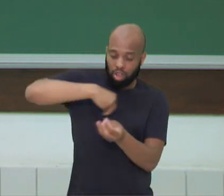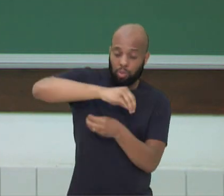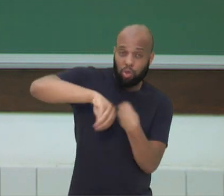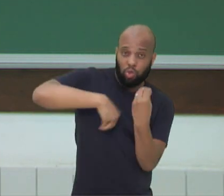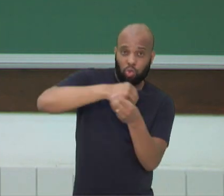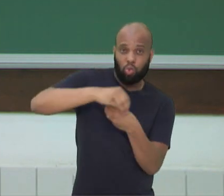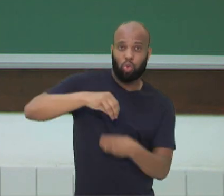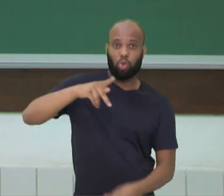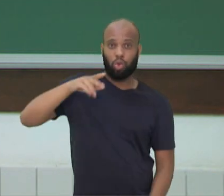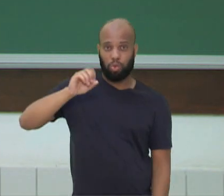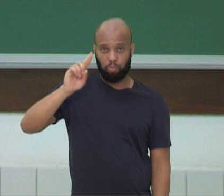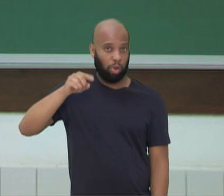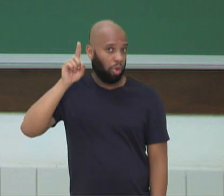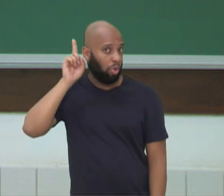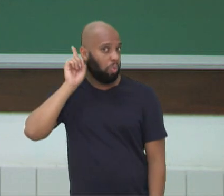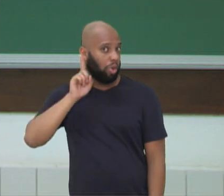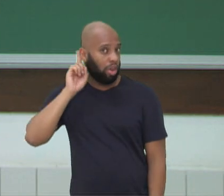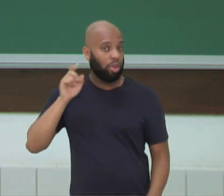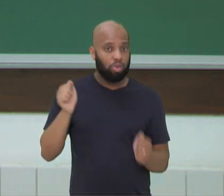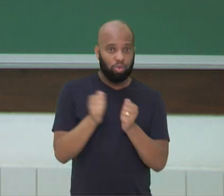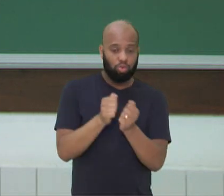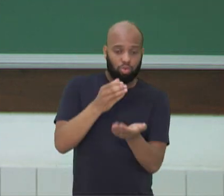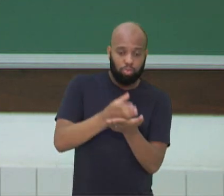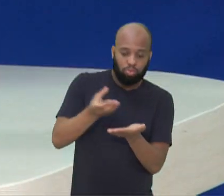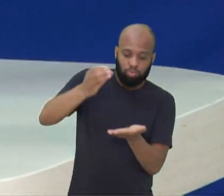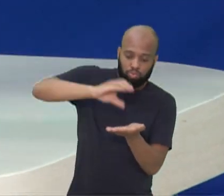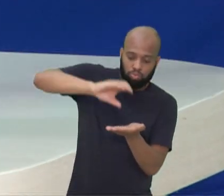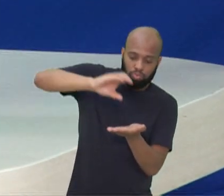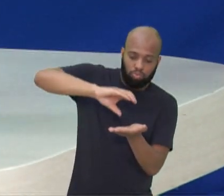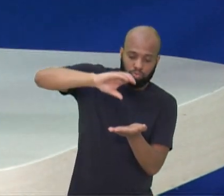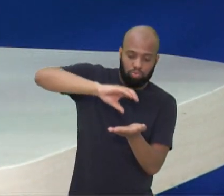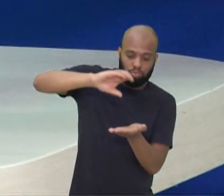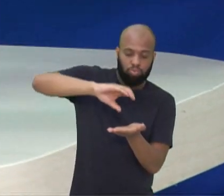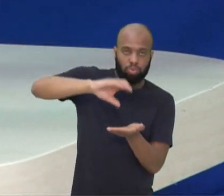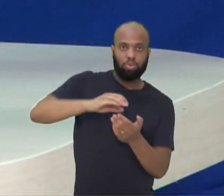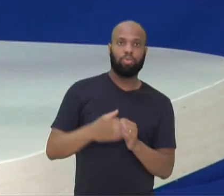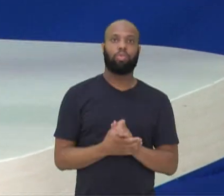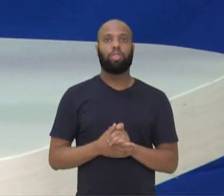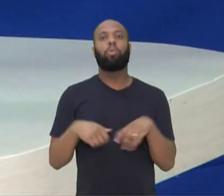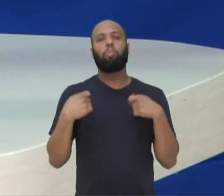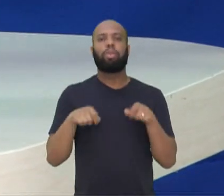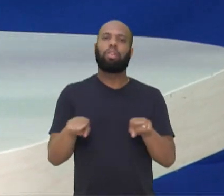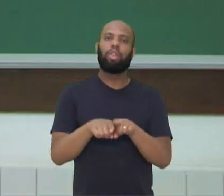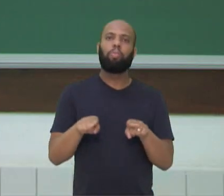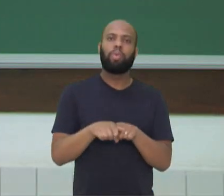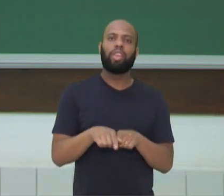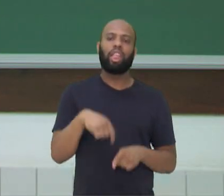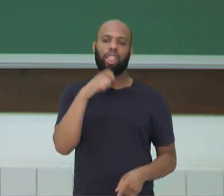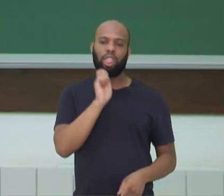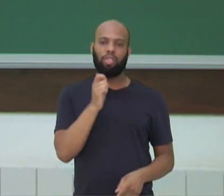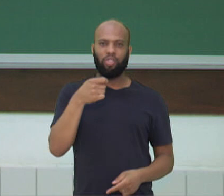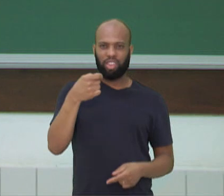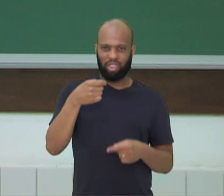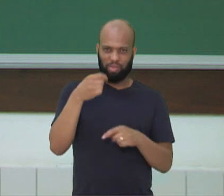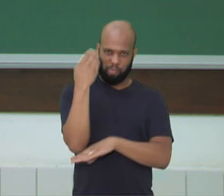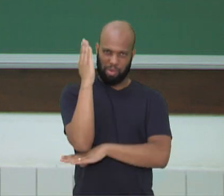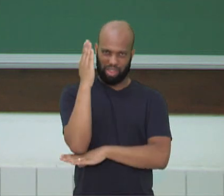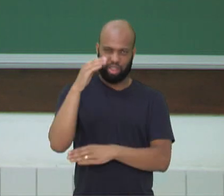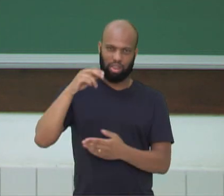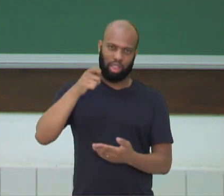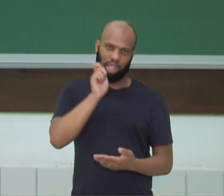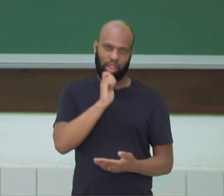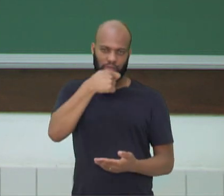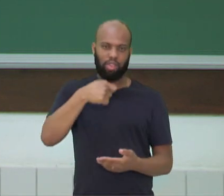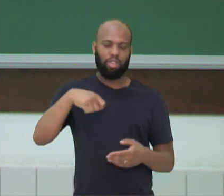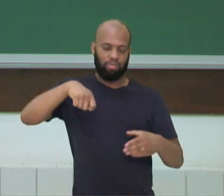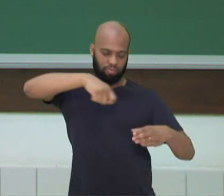esse gesso com a água no copinho plástico. Você vai pegar um palitinho de sorvete, uma madeirinha, algum material e